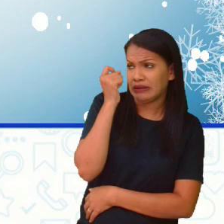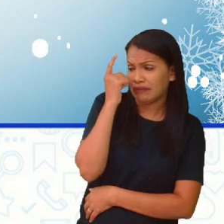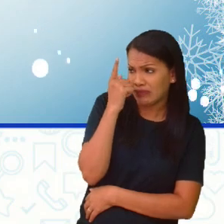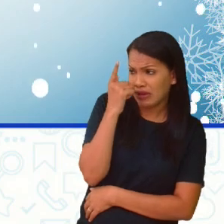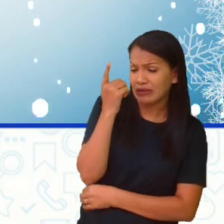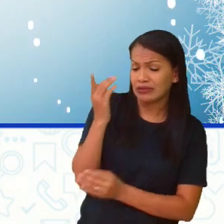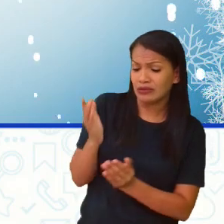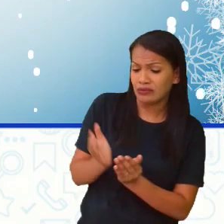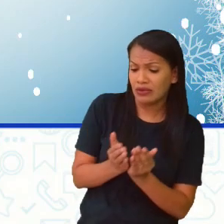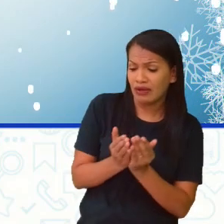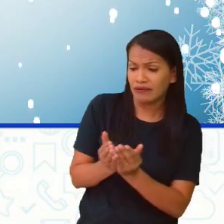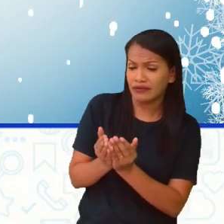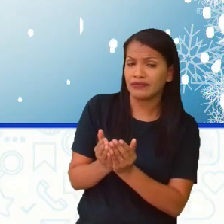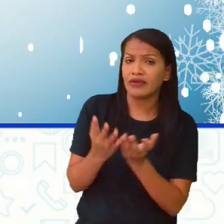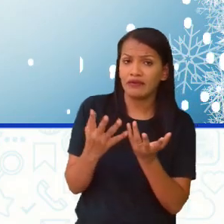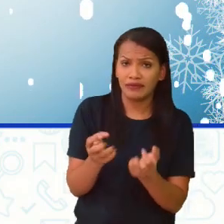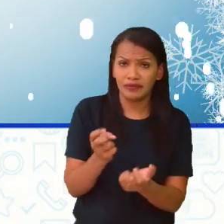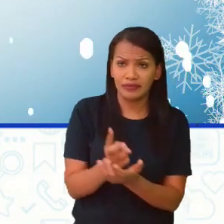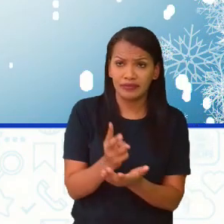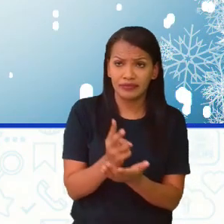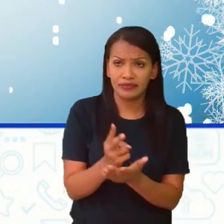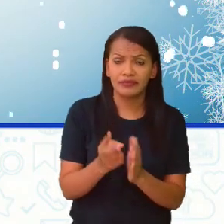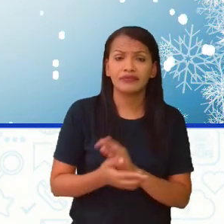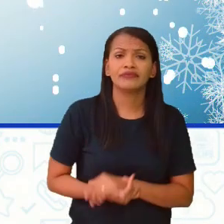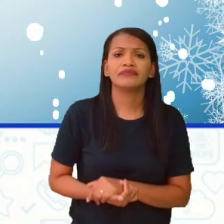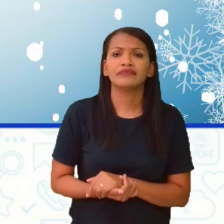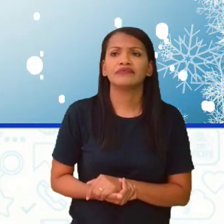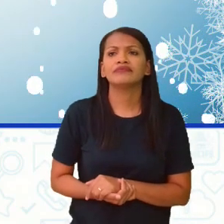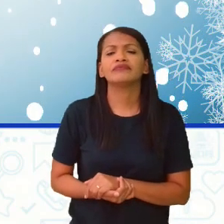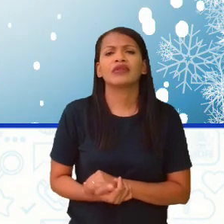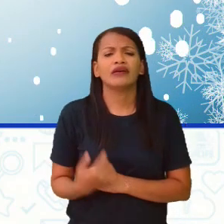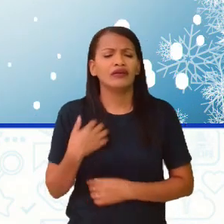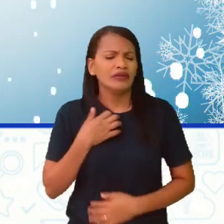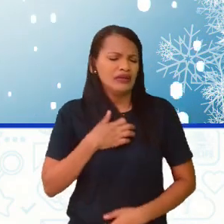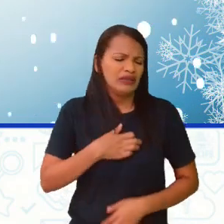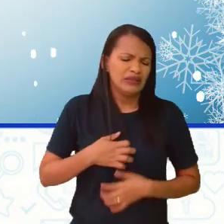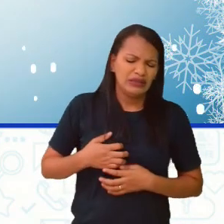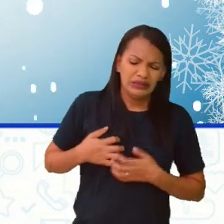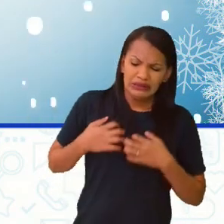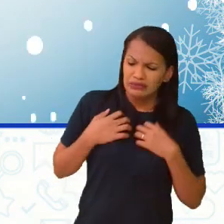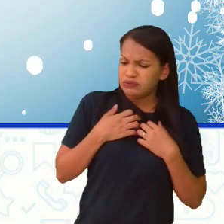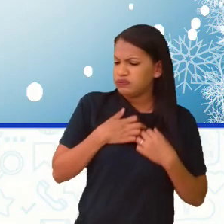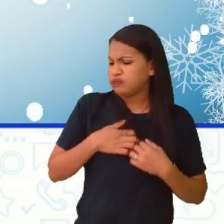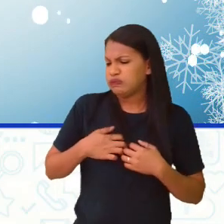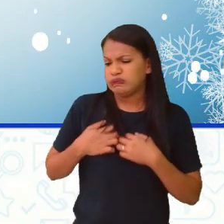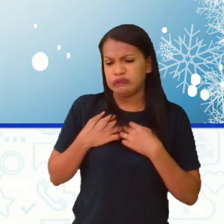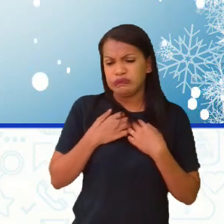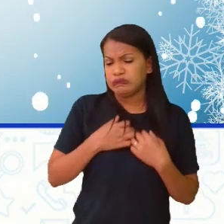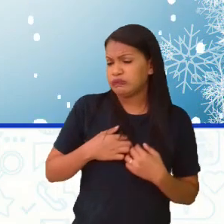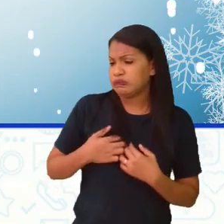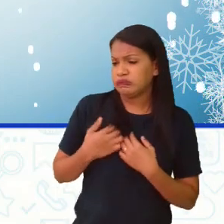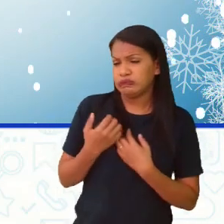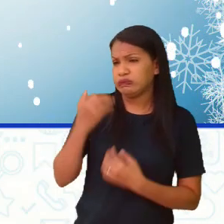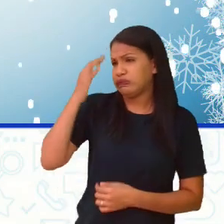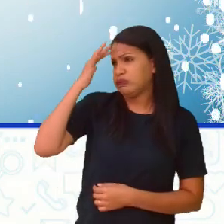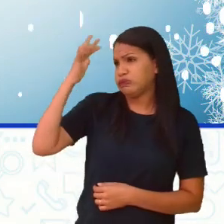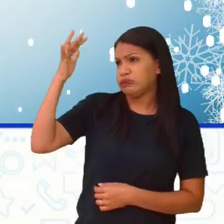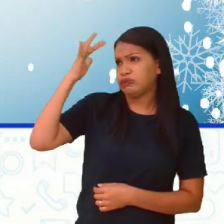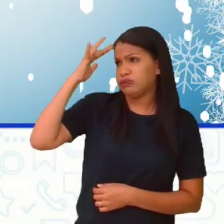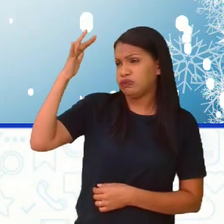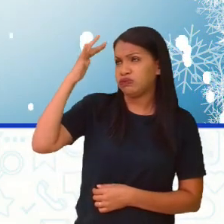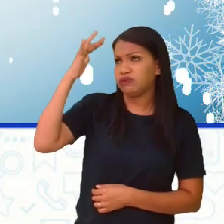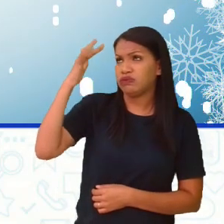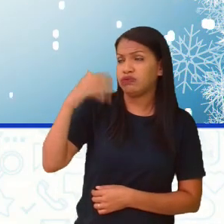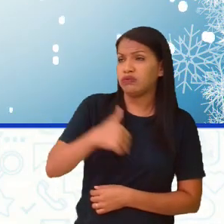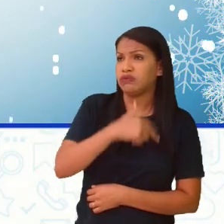navio, né? Vamos continuar a história. Ó. Na sua angústia de não poder ser tão sonhada árvore de Natal, ela